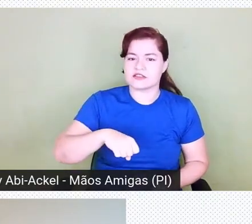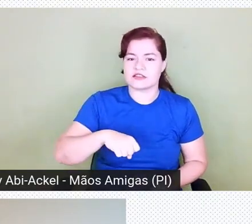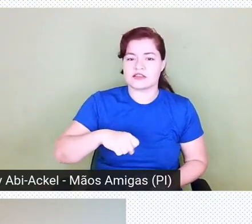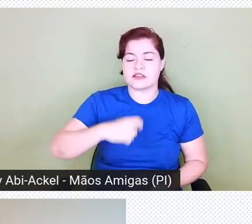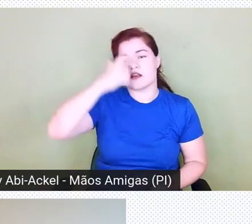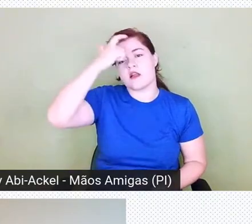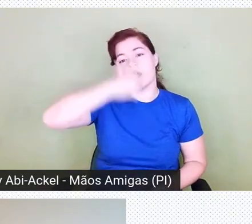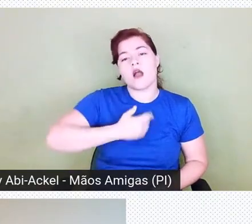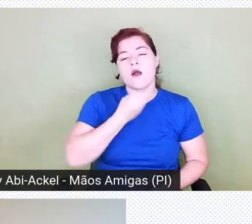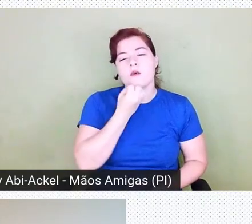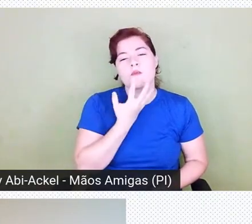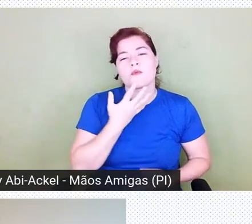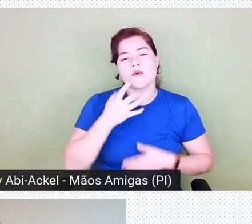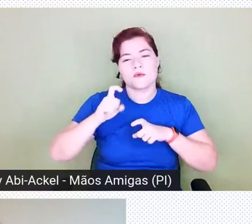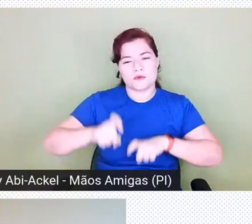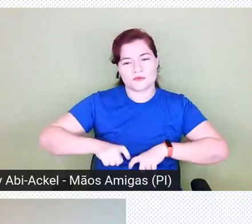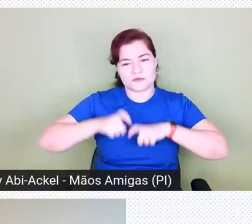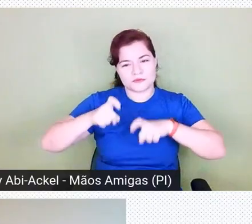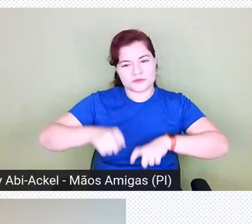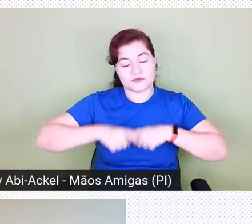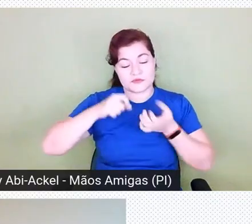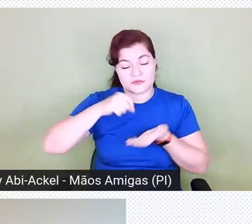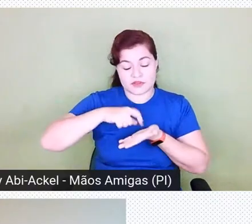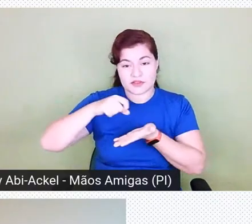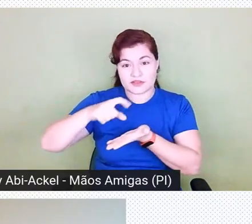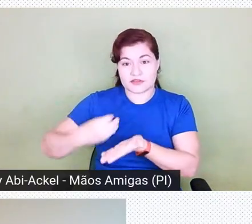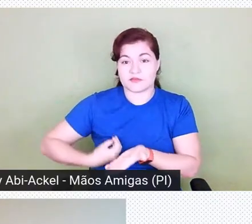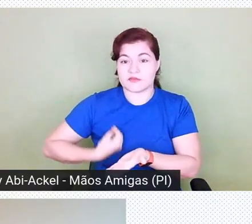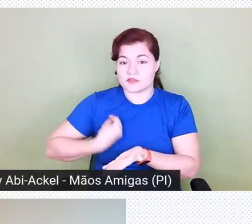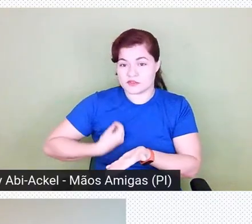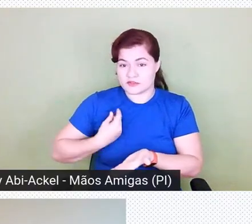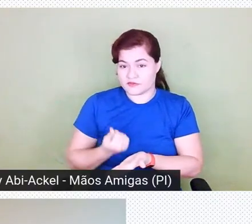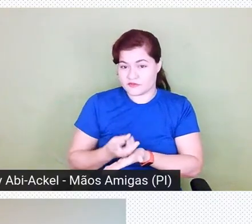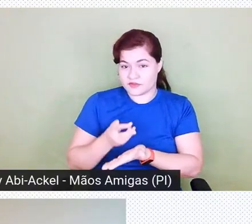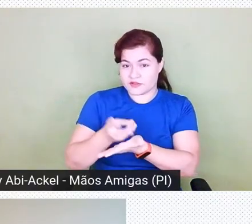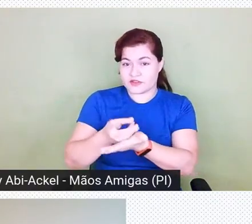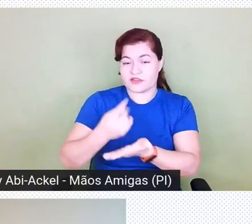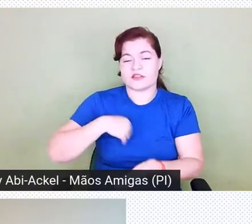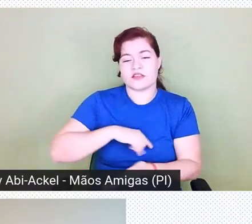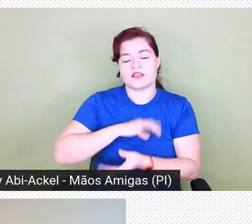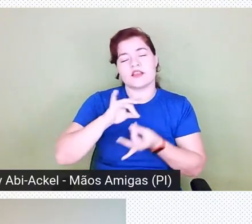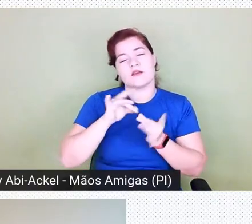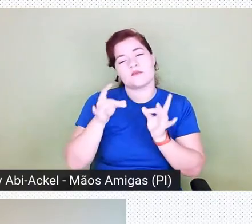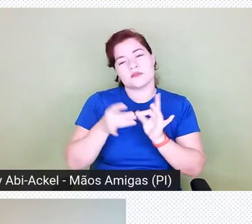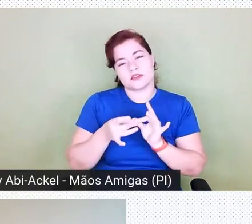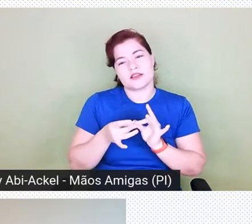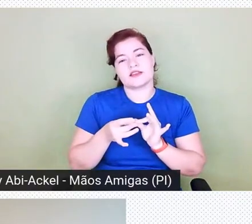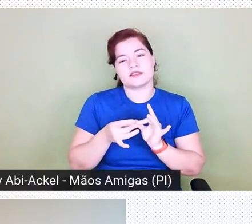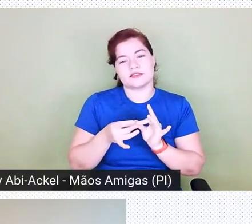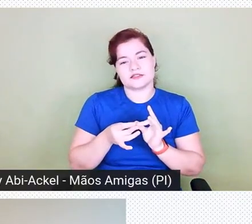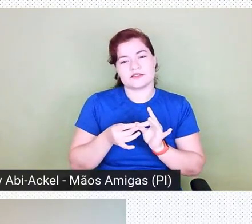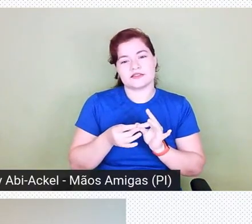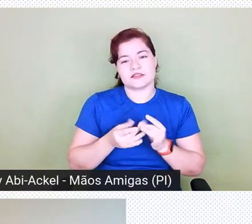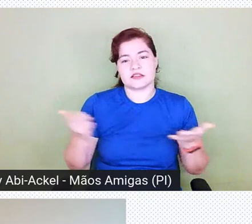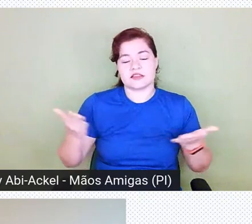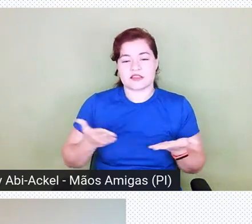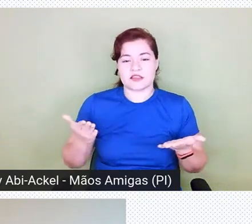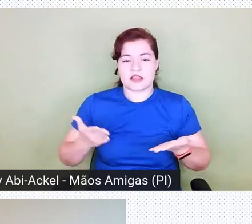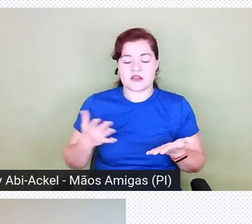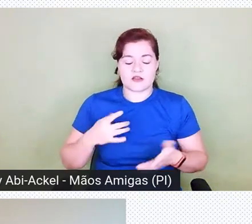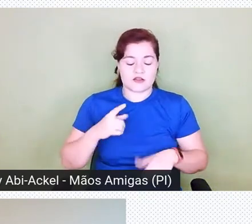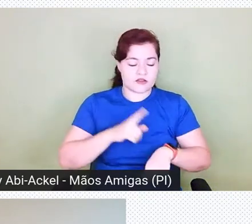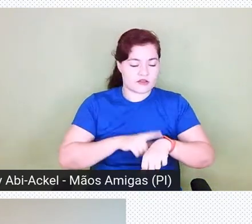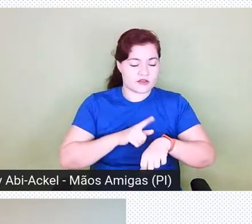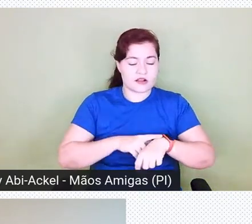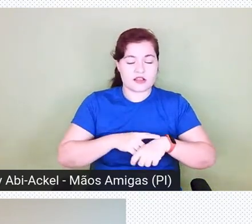bons cultivadores da semente de vida eterna. E vamos à nossa prece, e que neste clima de paz,